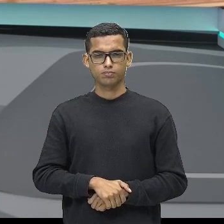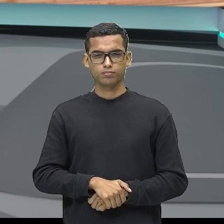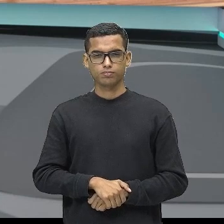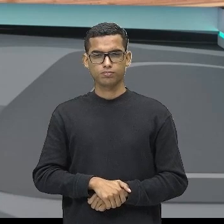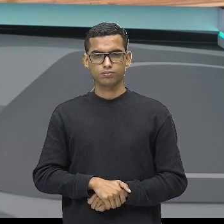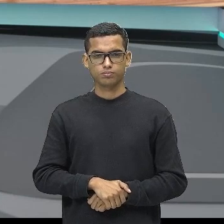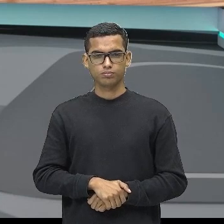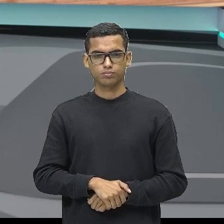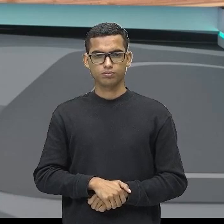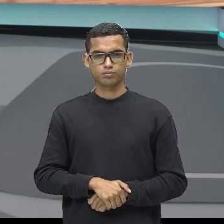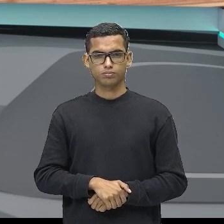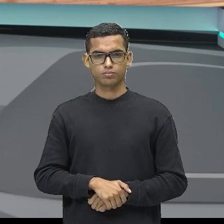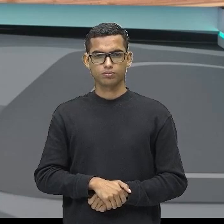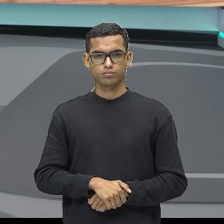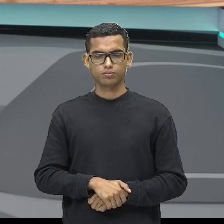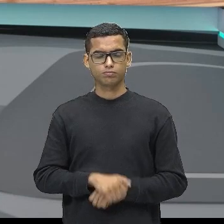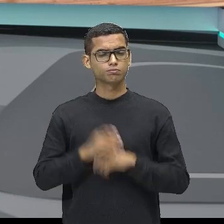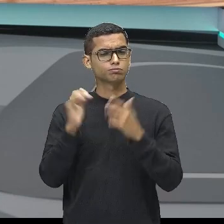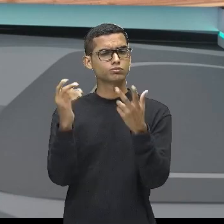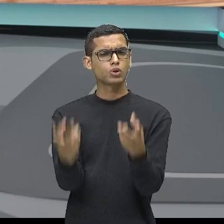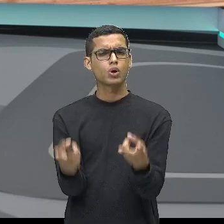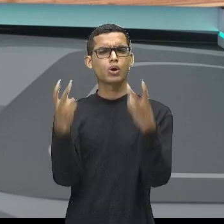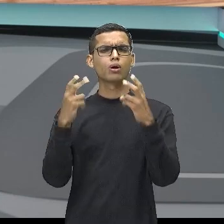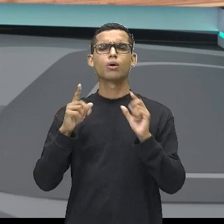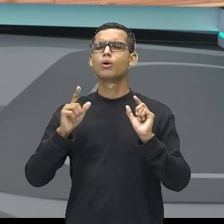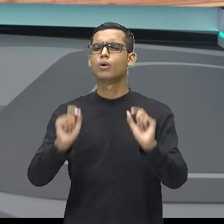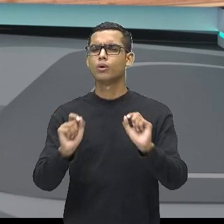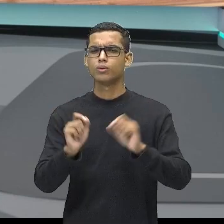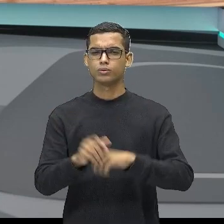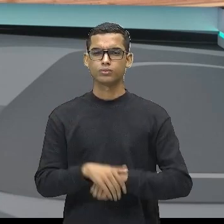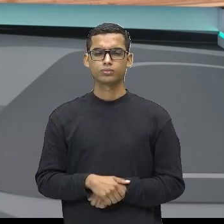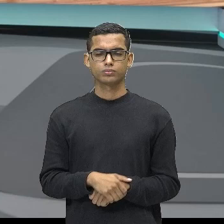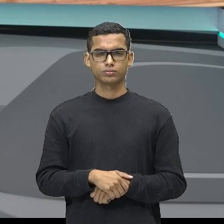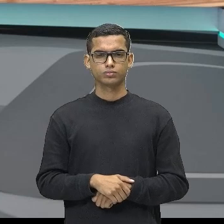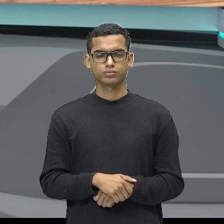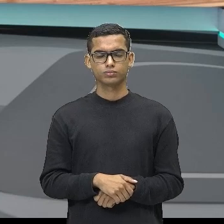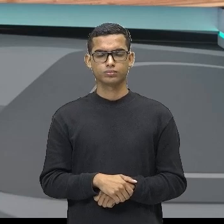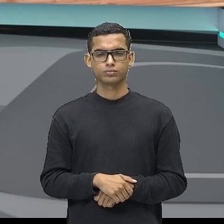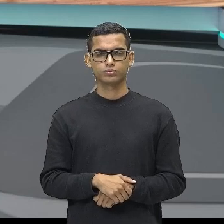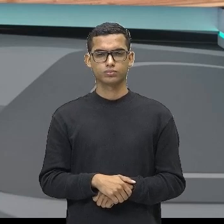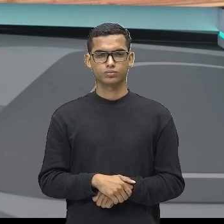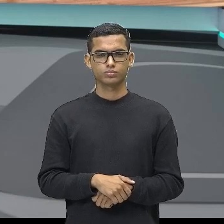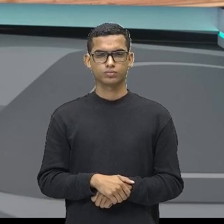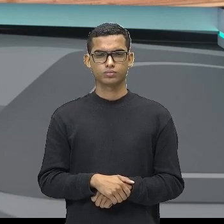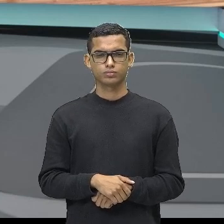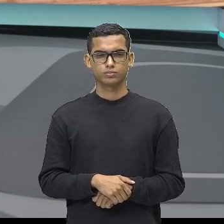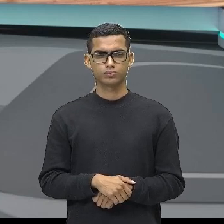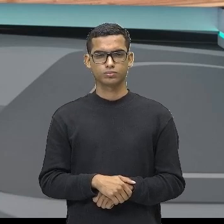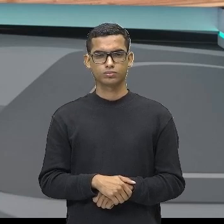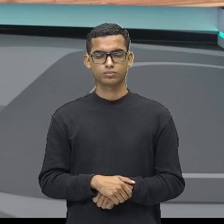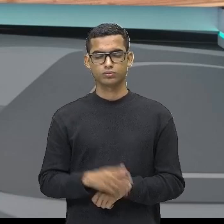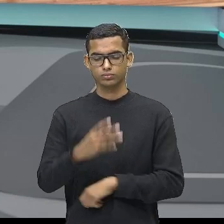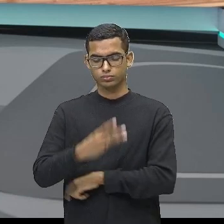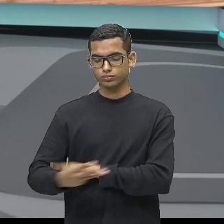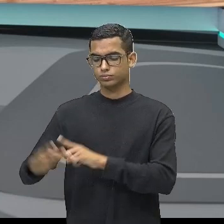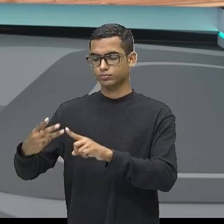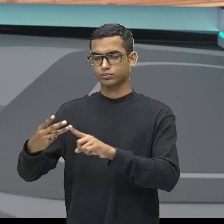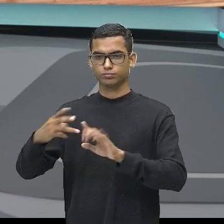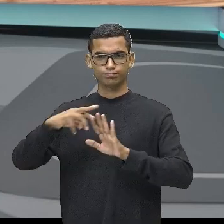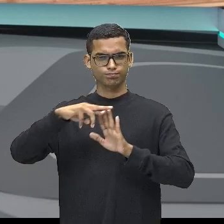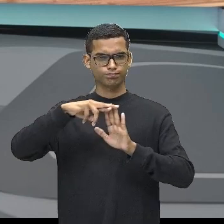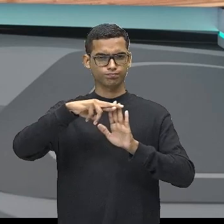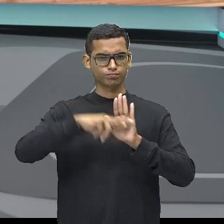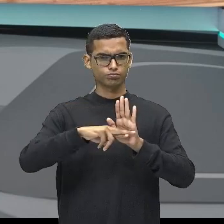percebeu, claro, a participação, ou seja, a exposição, né, de regras que devem